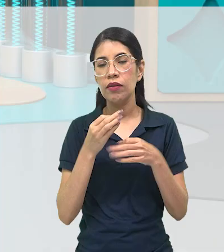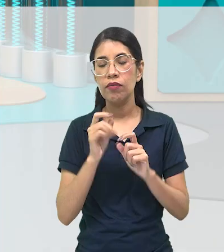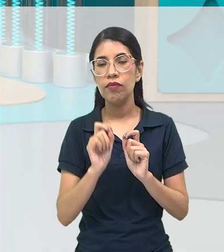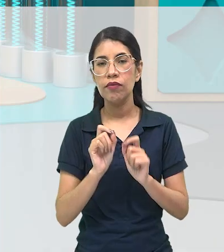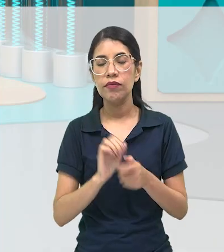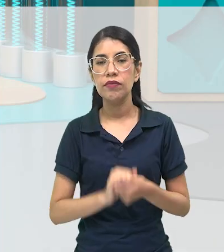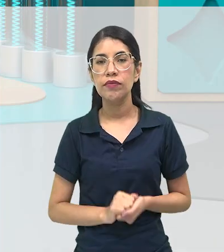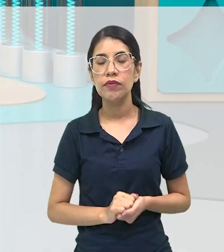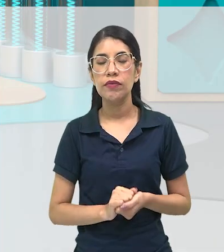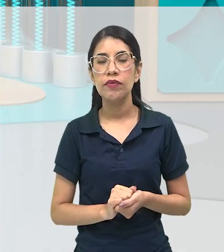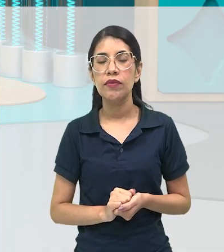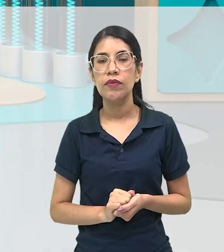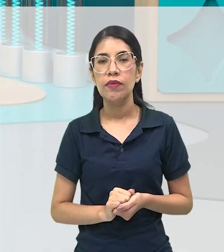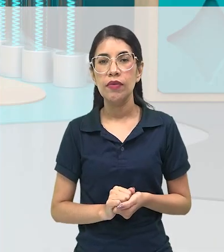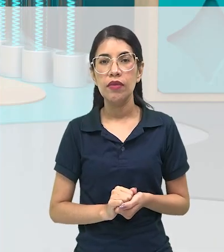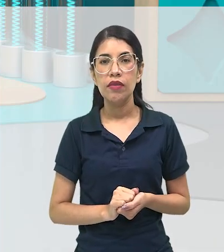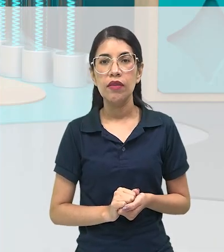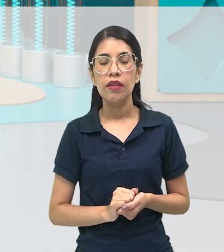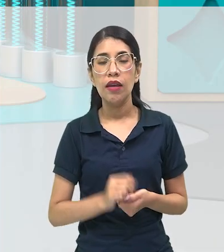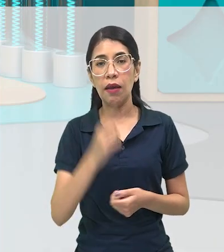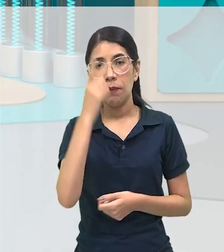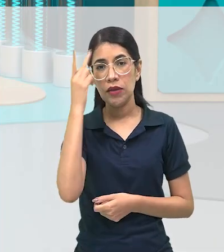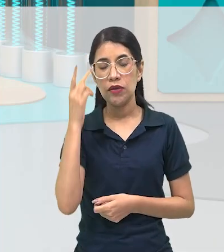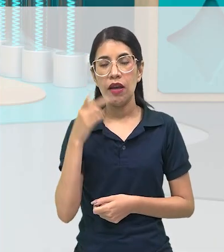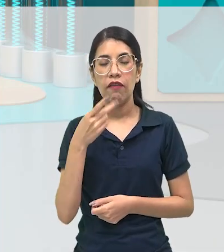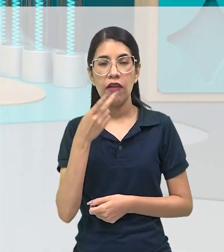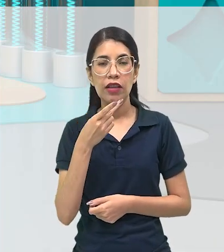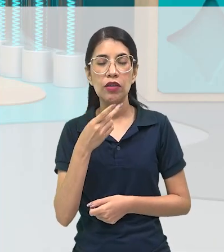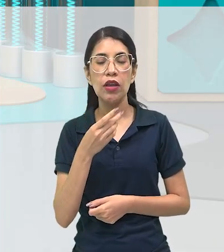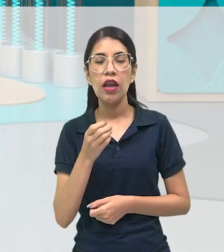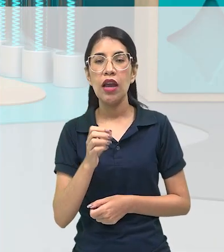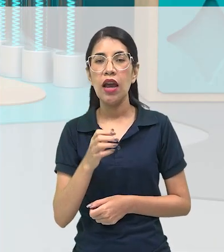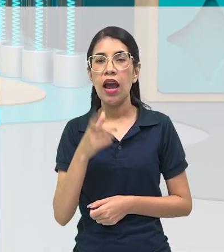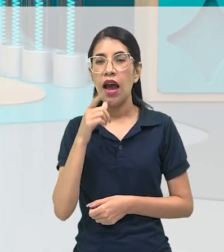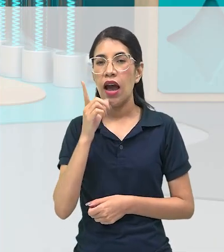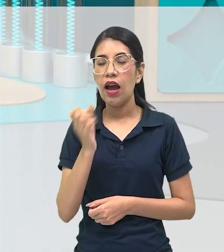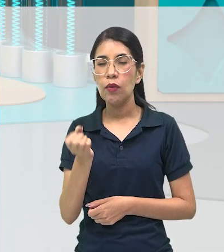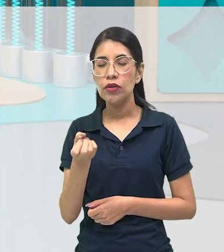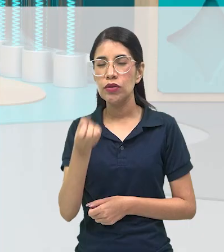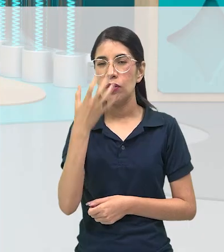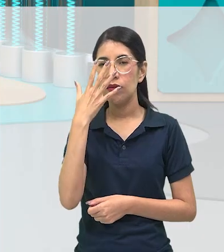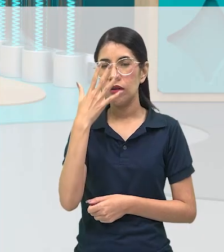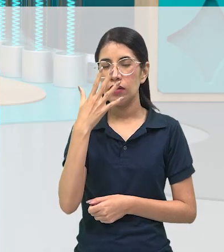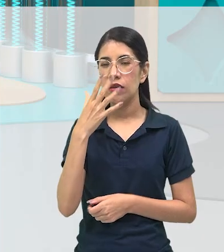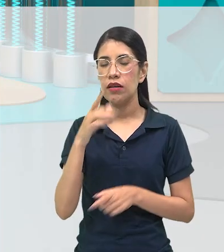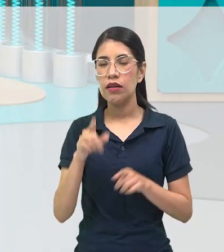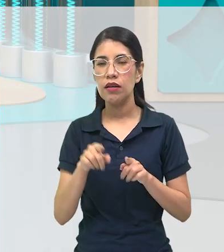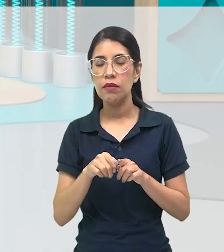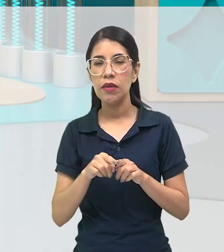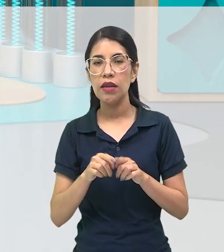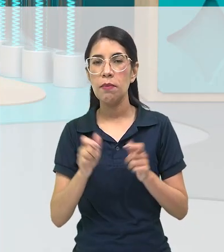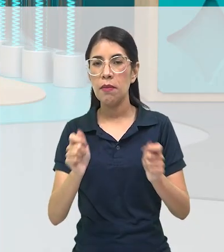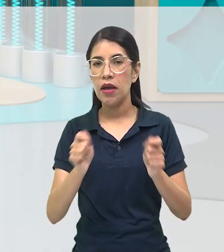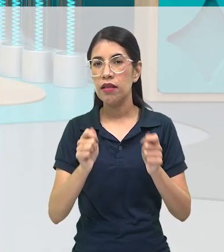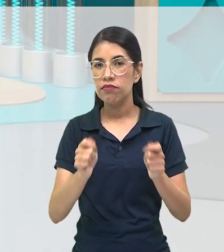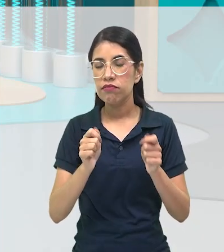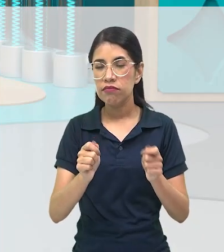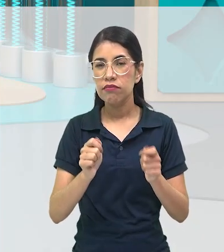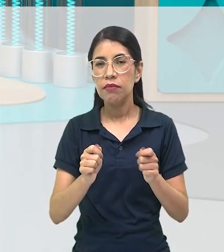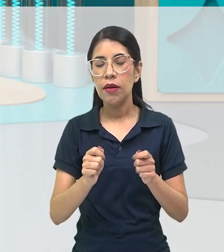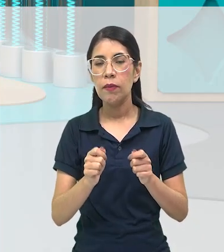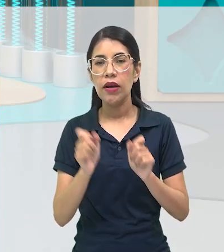aí, que nós vimos no final. Vai ter gente dizendo, joga uma água na cara dele, mexe ele, sacode para ver